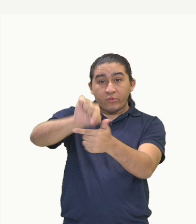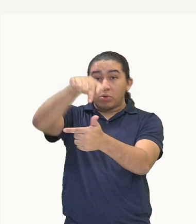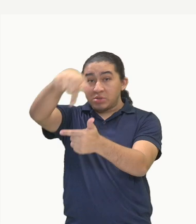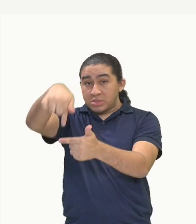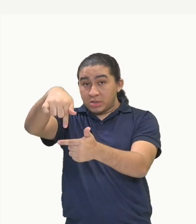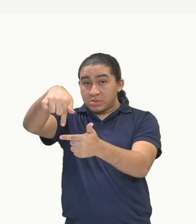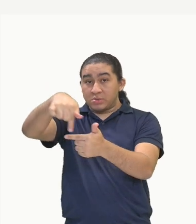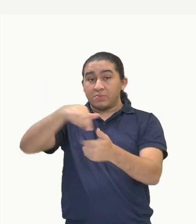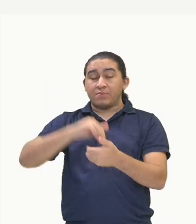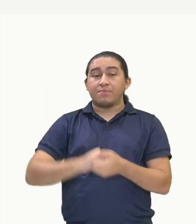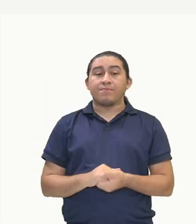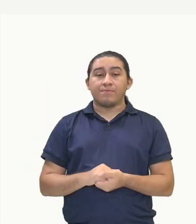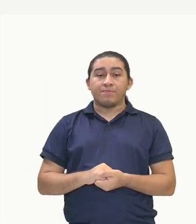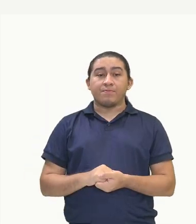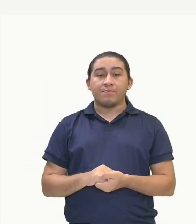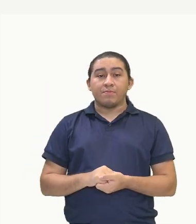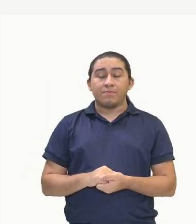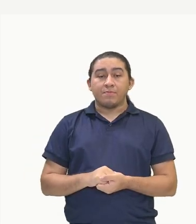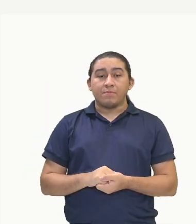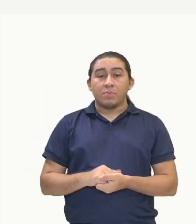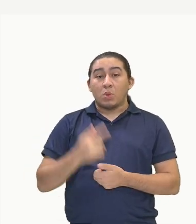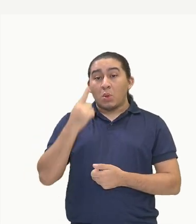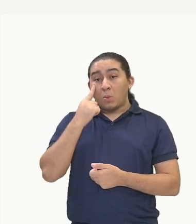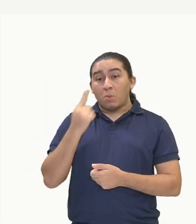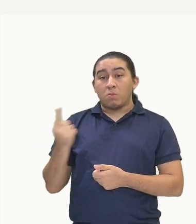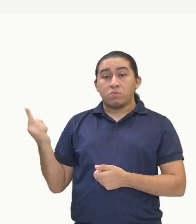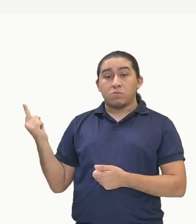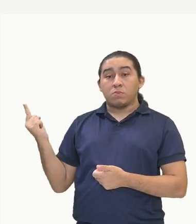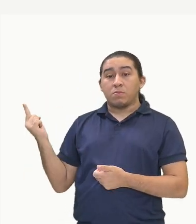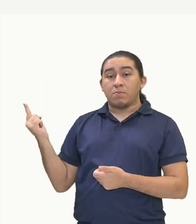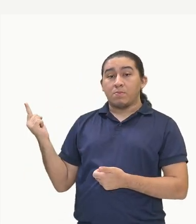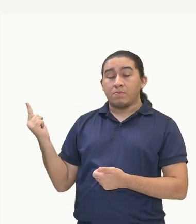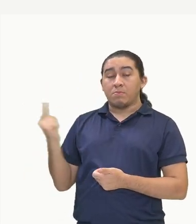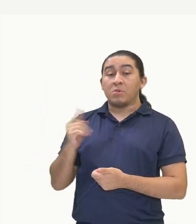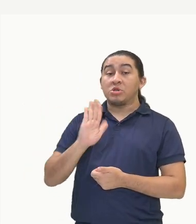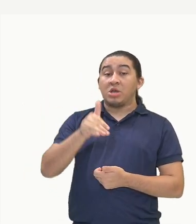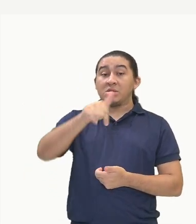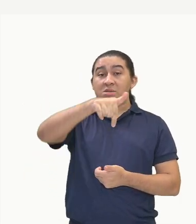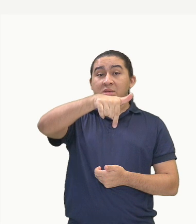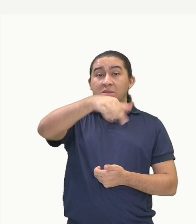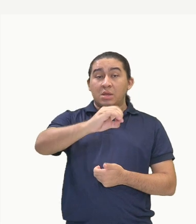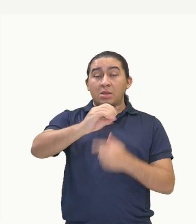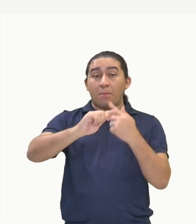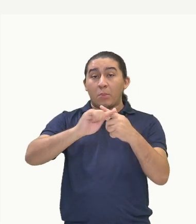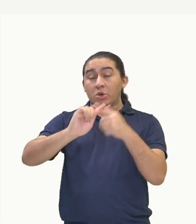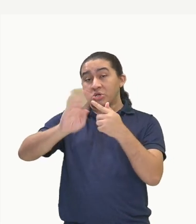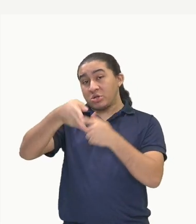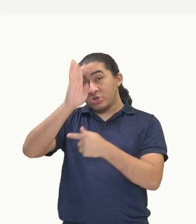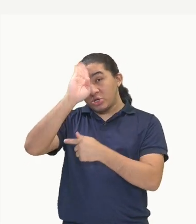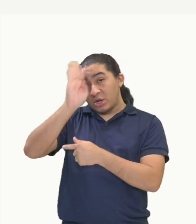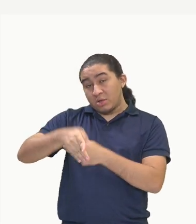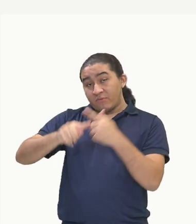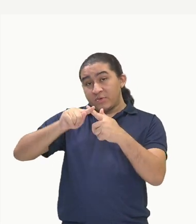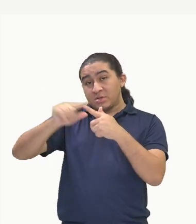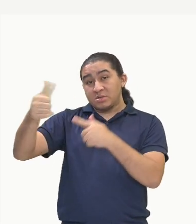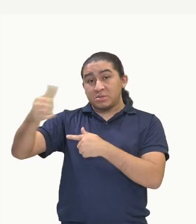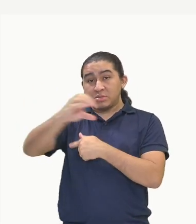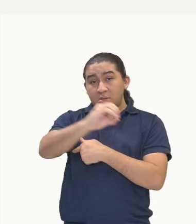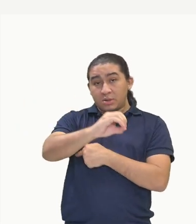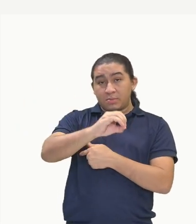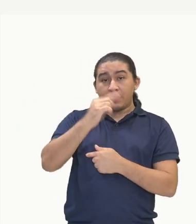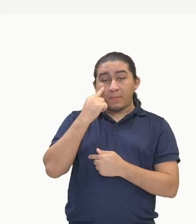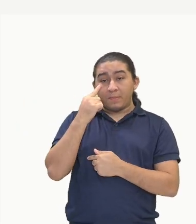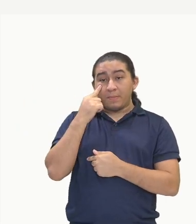já está 70 porque a gente multiplicou por 100, tá certo? 0,7 multiplicado por 100,